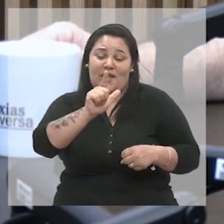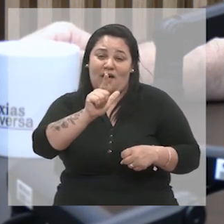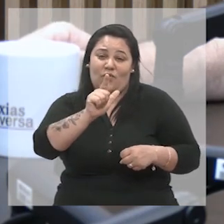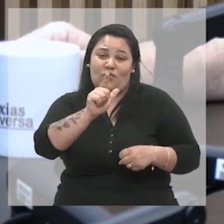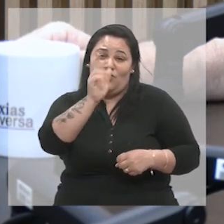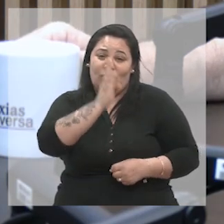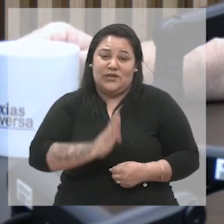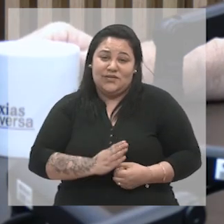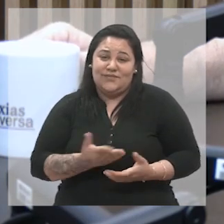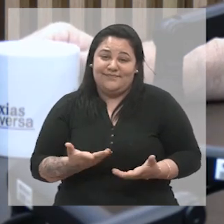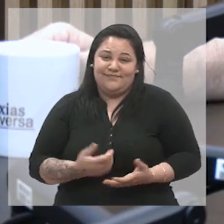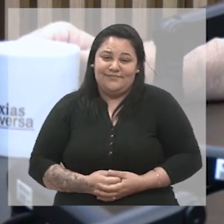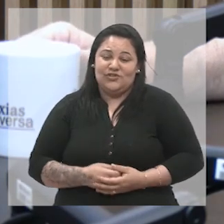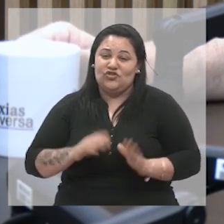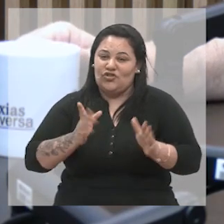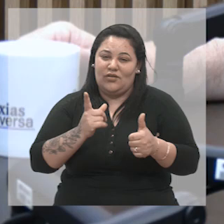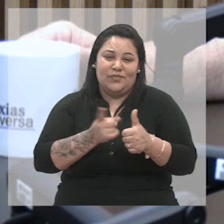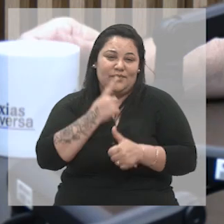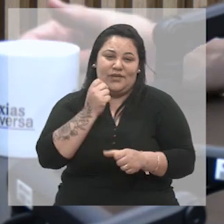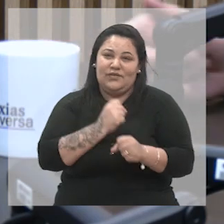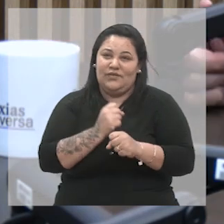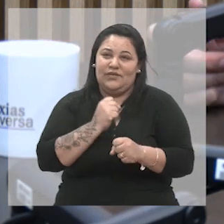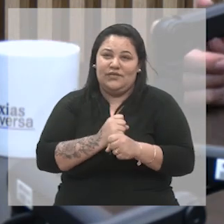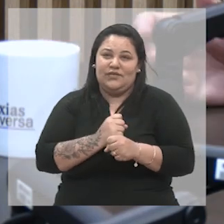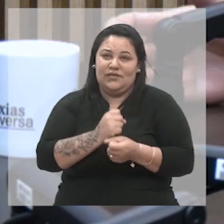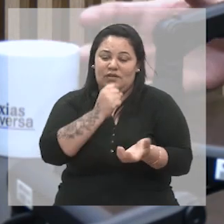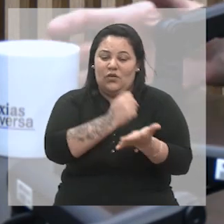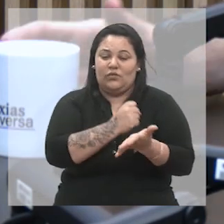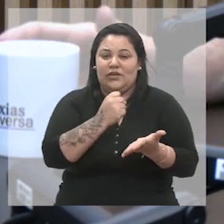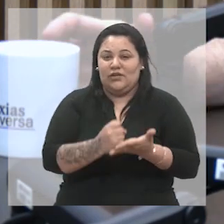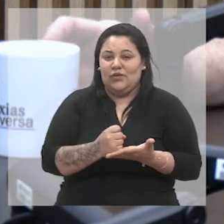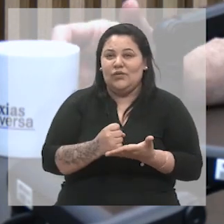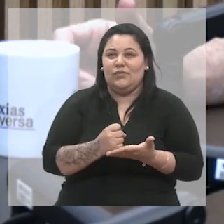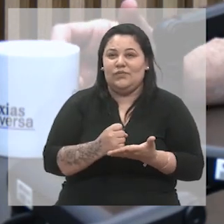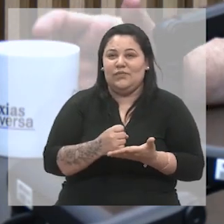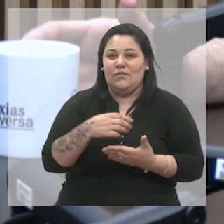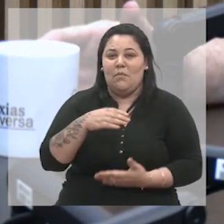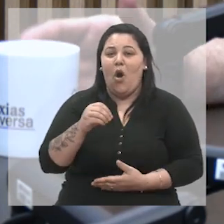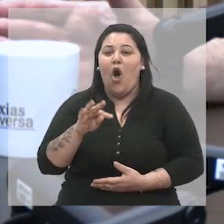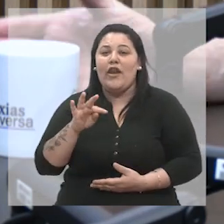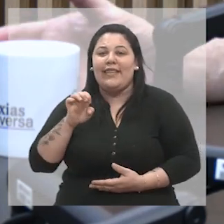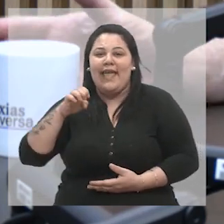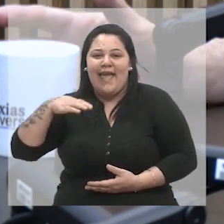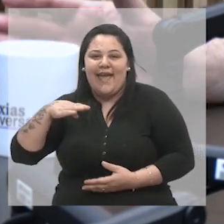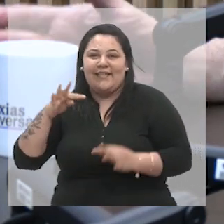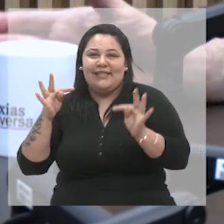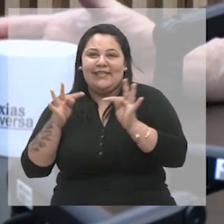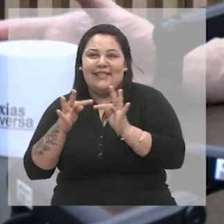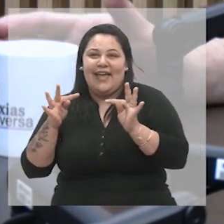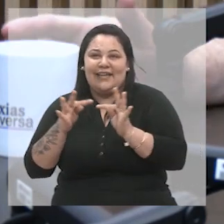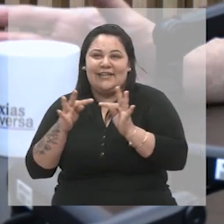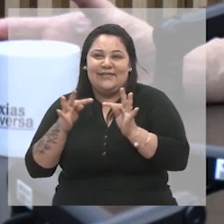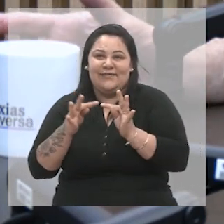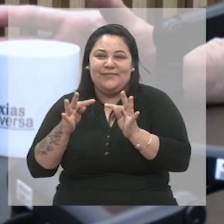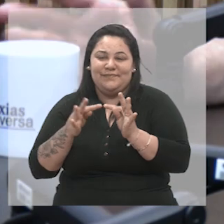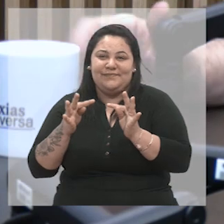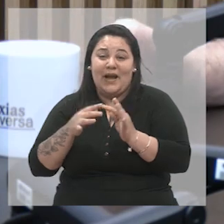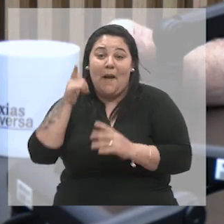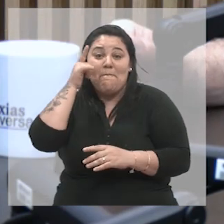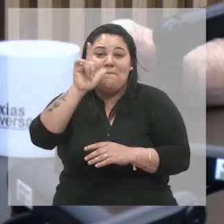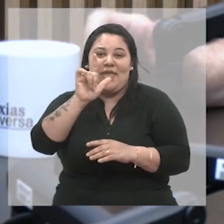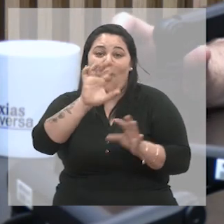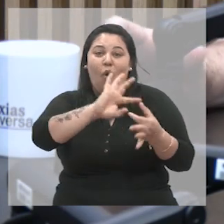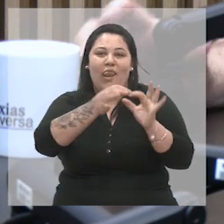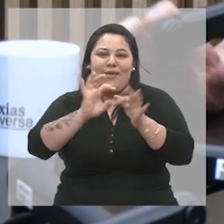Liga Nacional. Já no primeiro ano, né, aí contratou o Morten que foi o técnico campeão olímpico feminino,